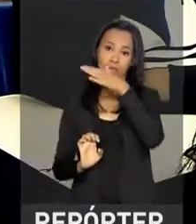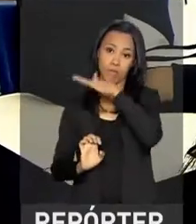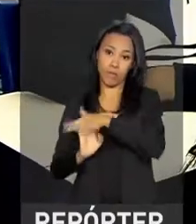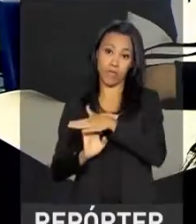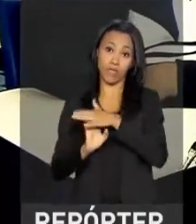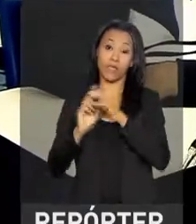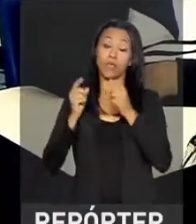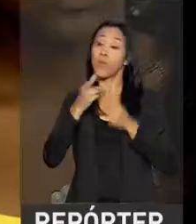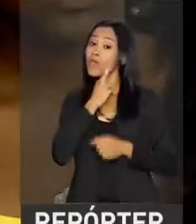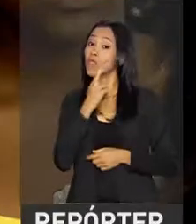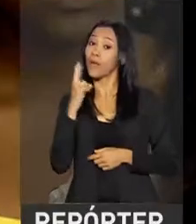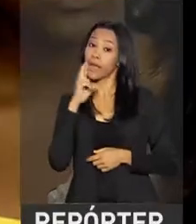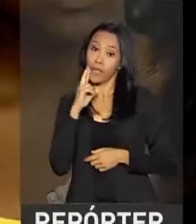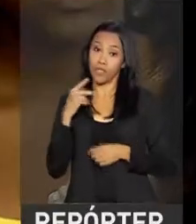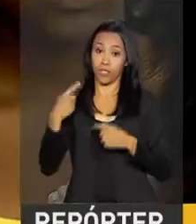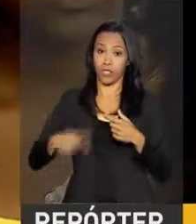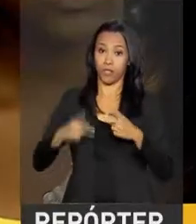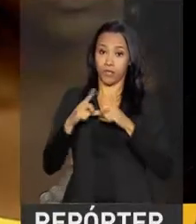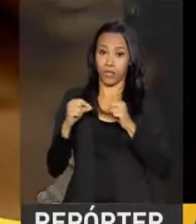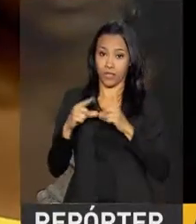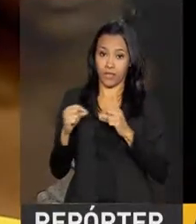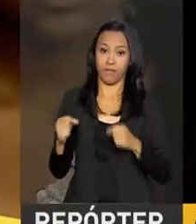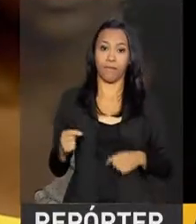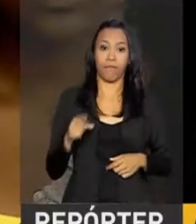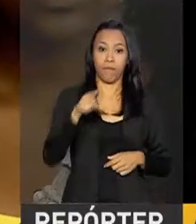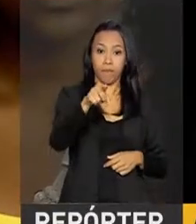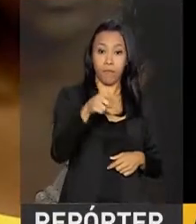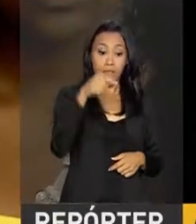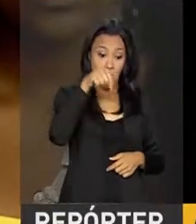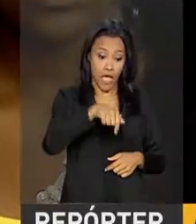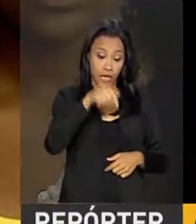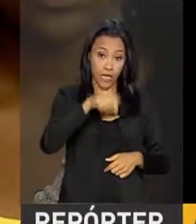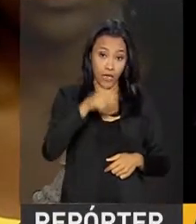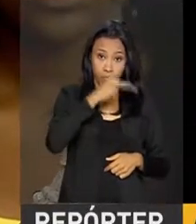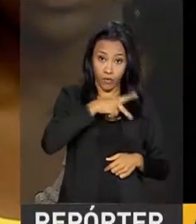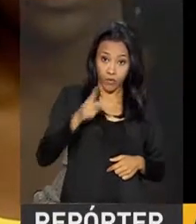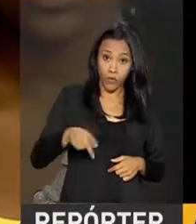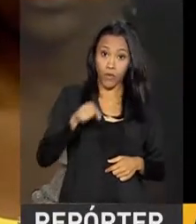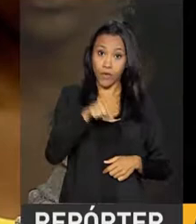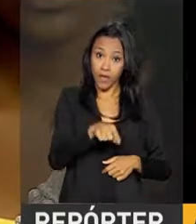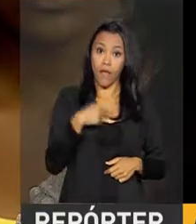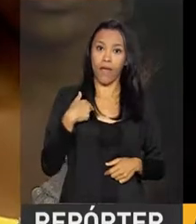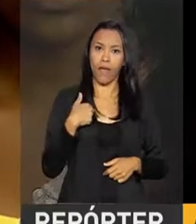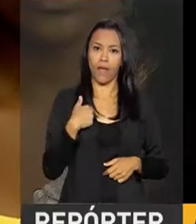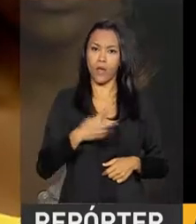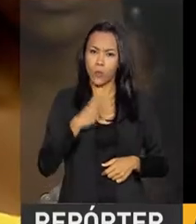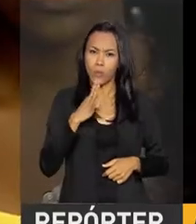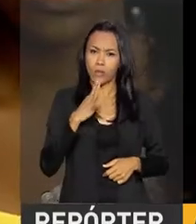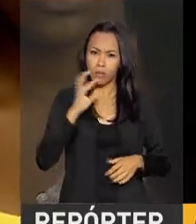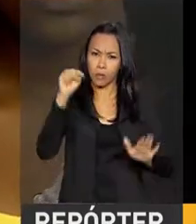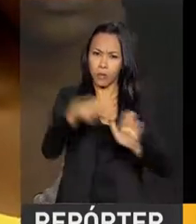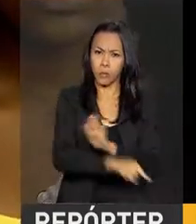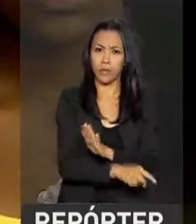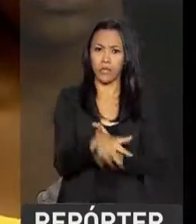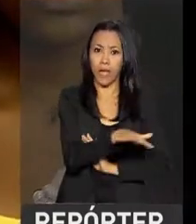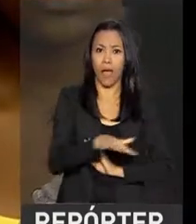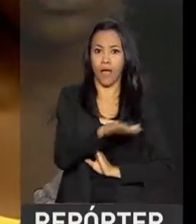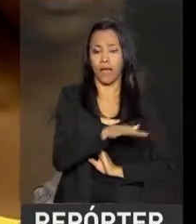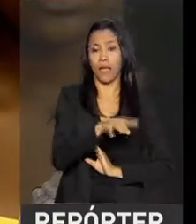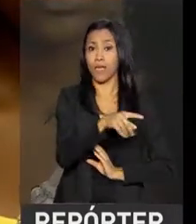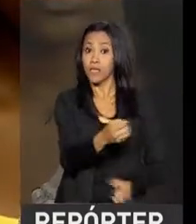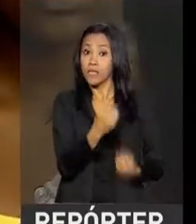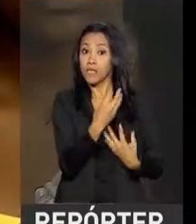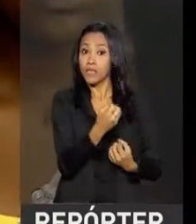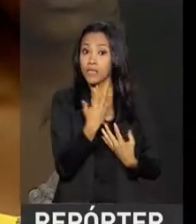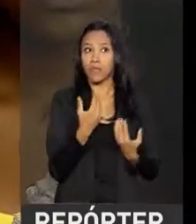restaurante em brasília professores aqui eles são especialistas na área que eles atuam e acaba que eles não estão muito